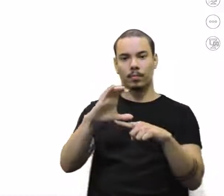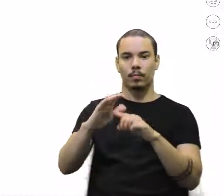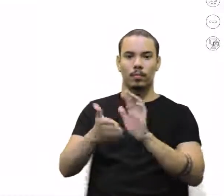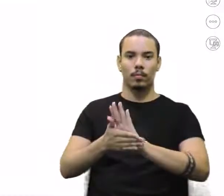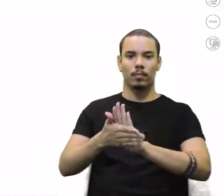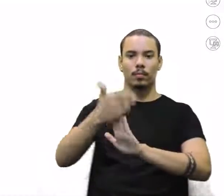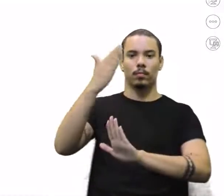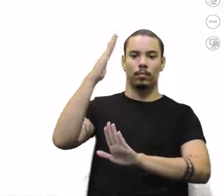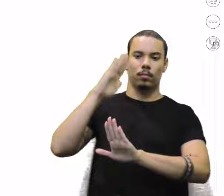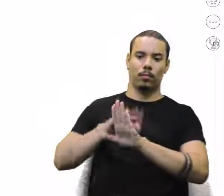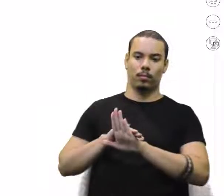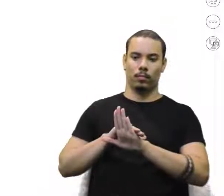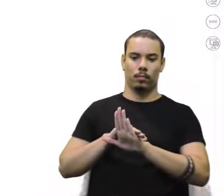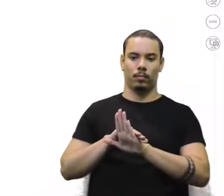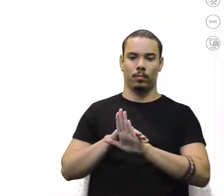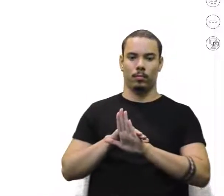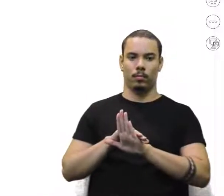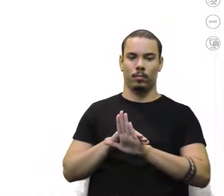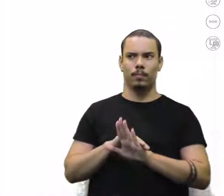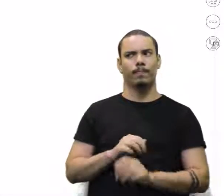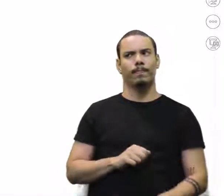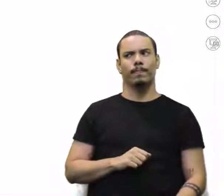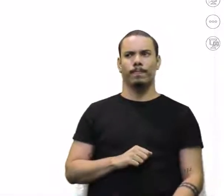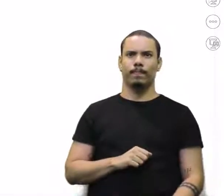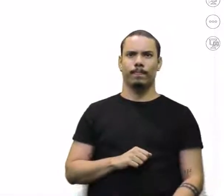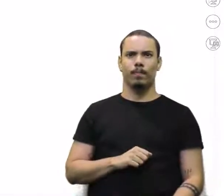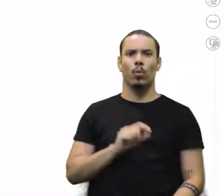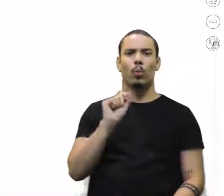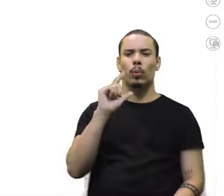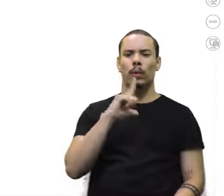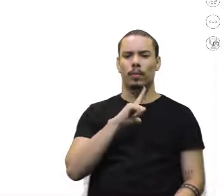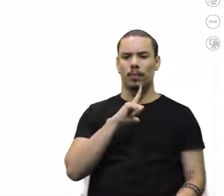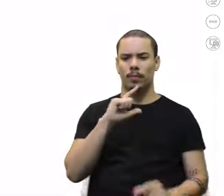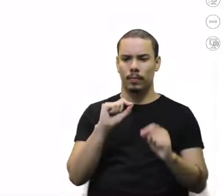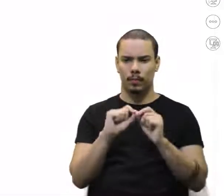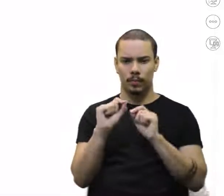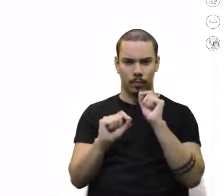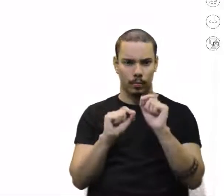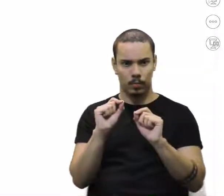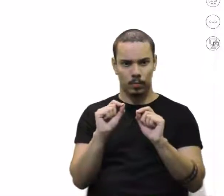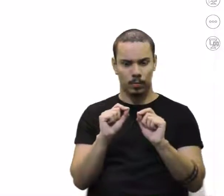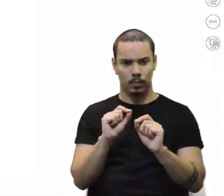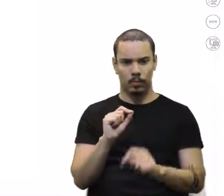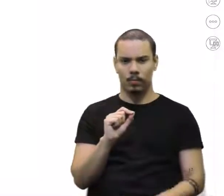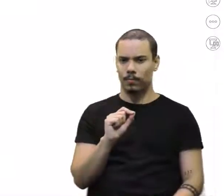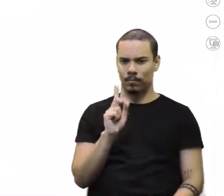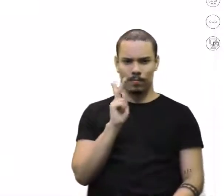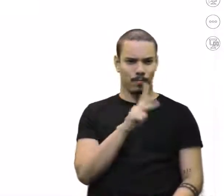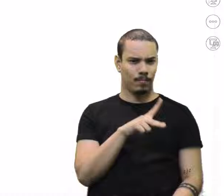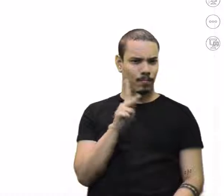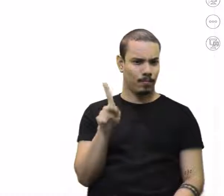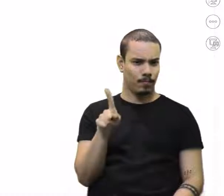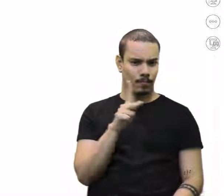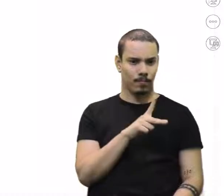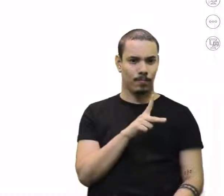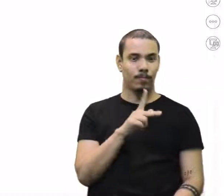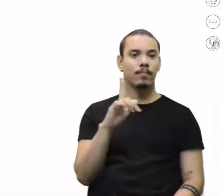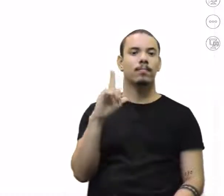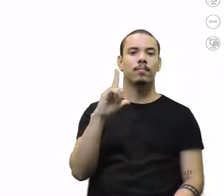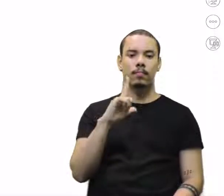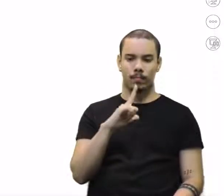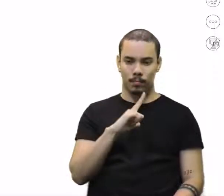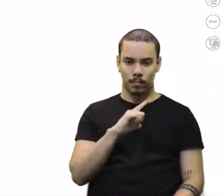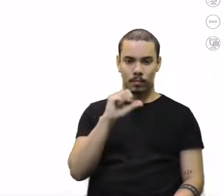carbonos terciários. Então é aqui que a gente tem que fazer. Ô, professora, não tem outro jeito. A gente tem